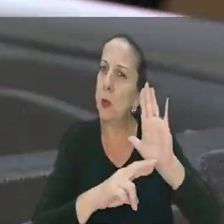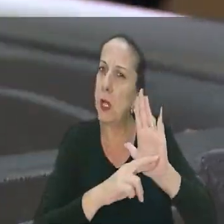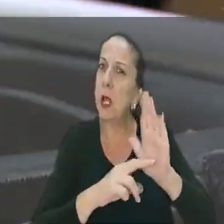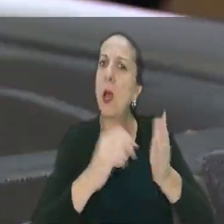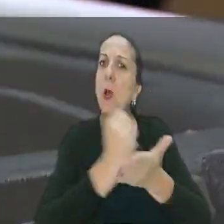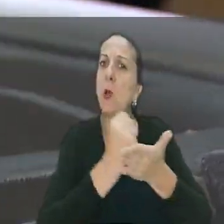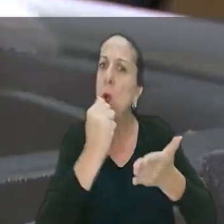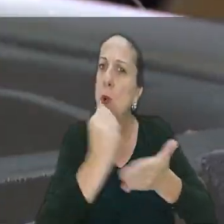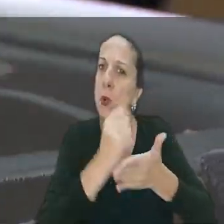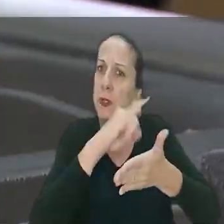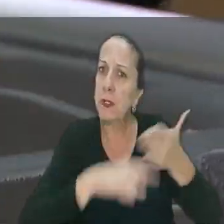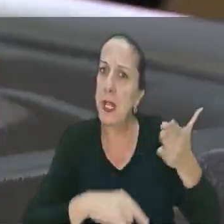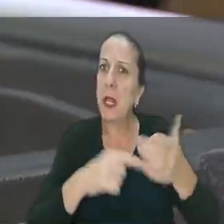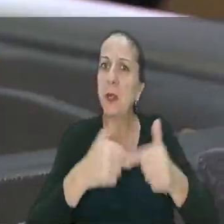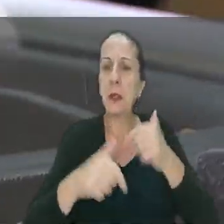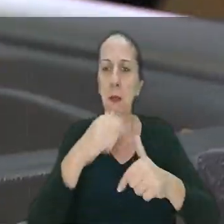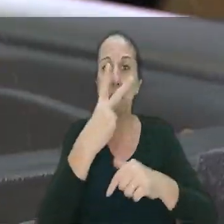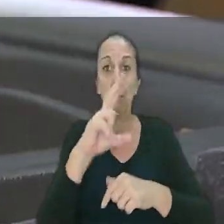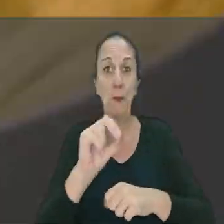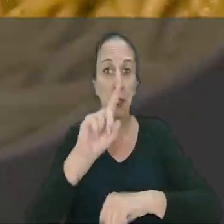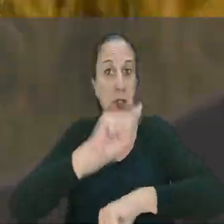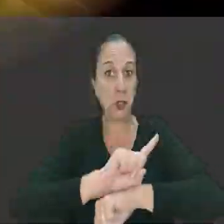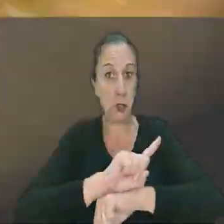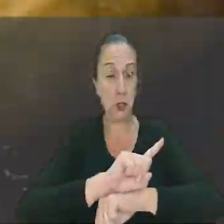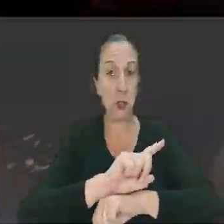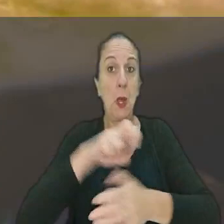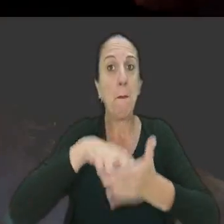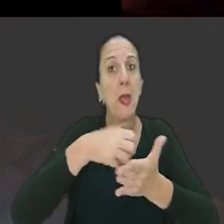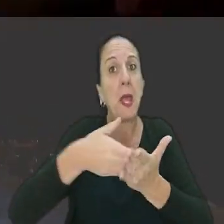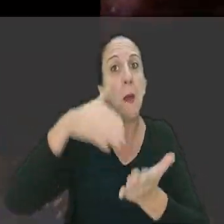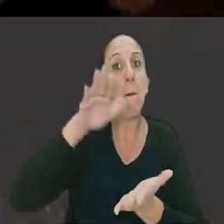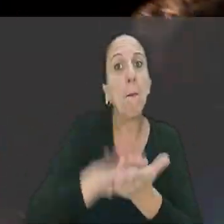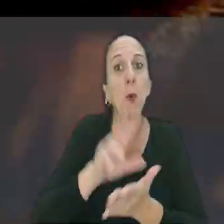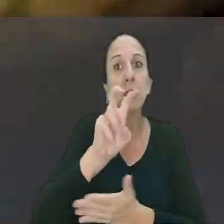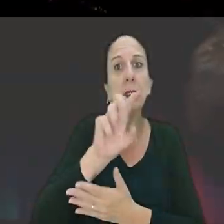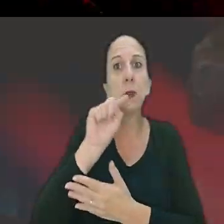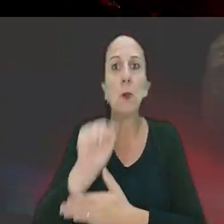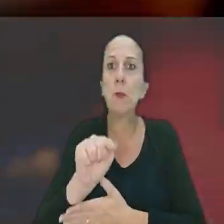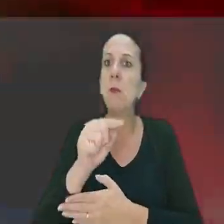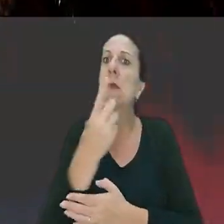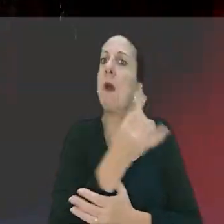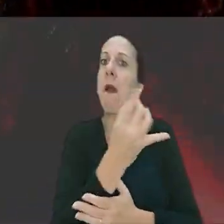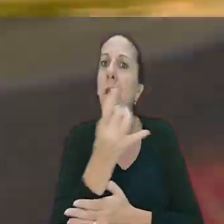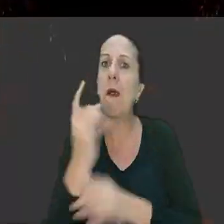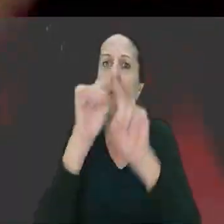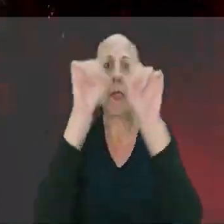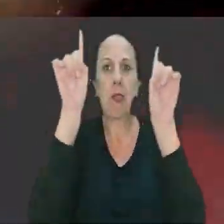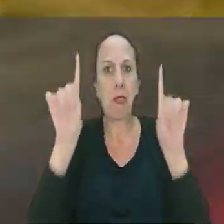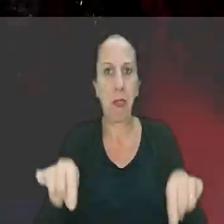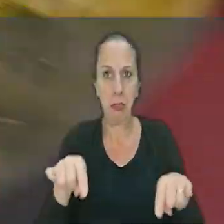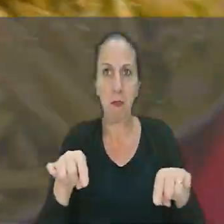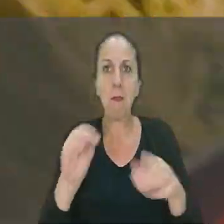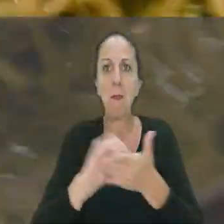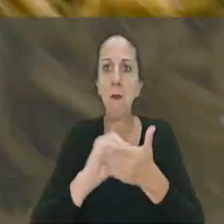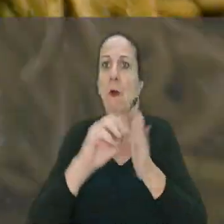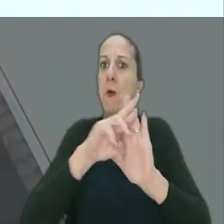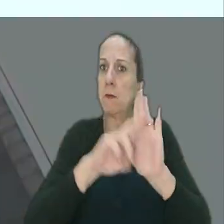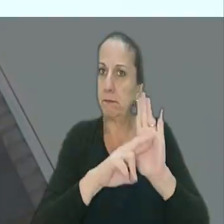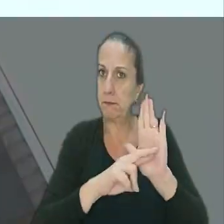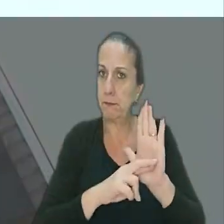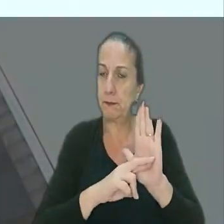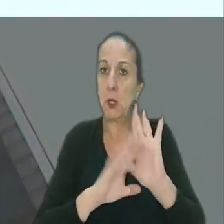dos empregados em até 20 dias, sob pena de multa de R$5 mil por trabalhador encontrado em situação